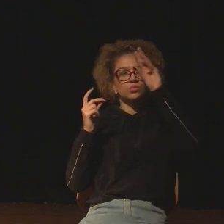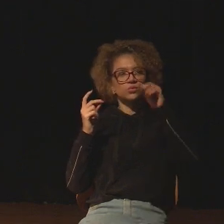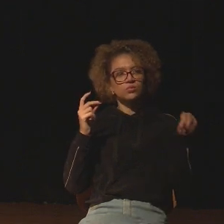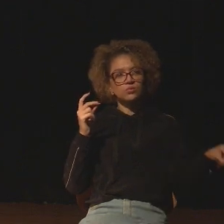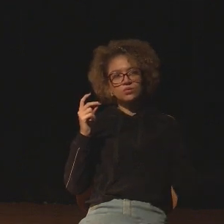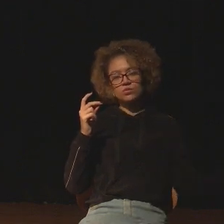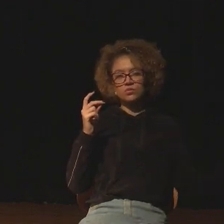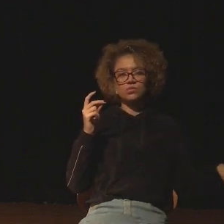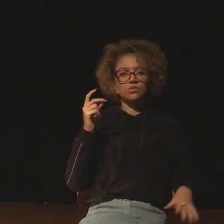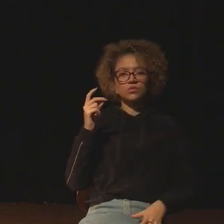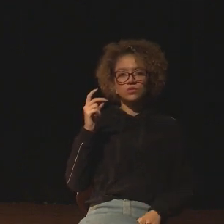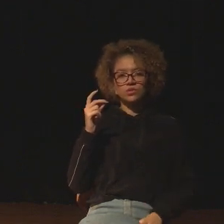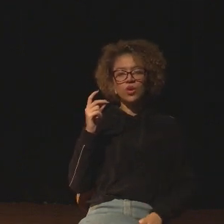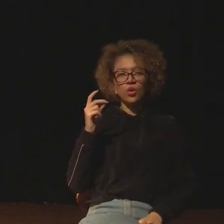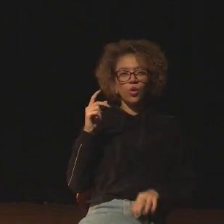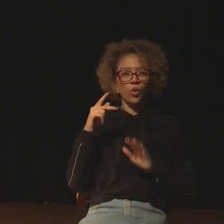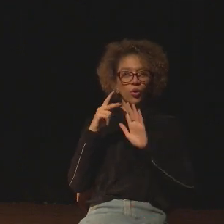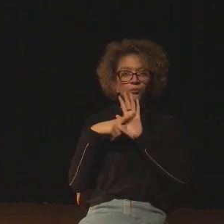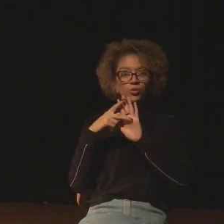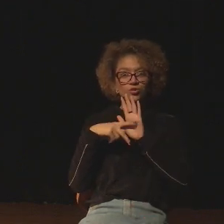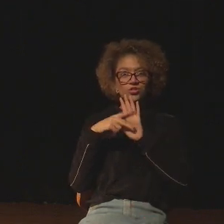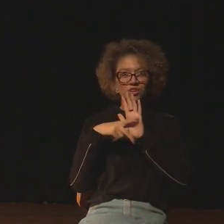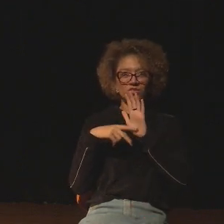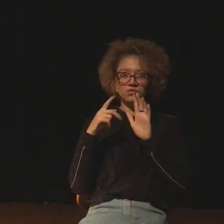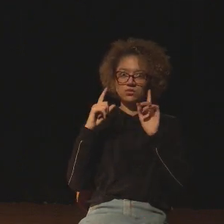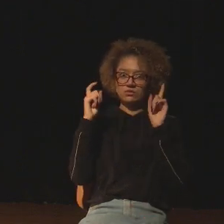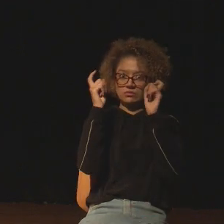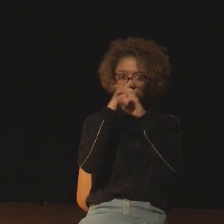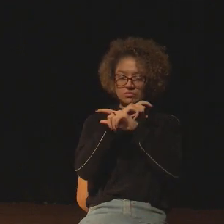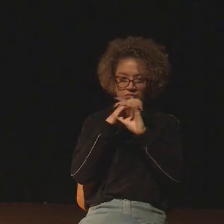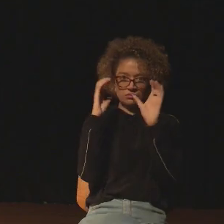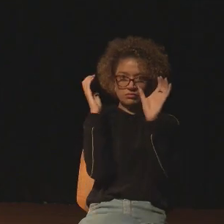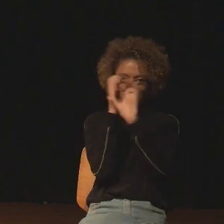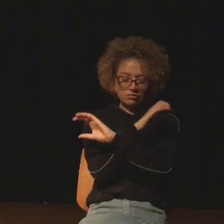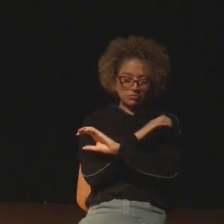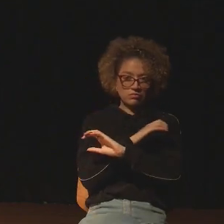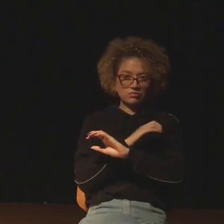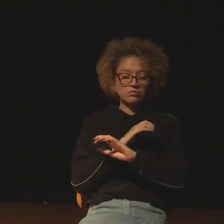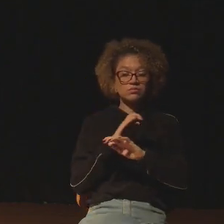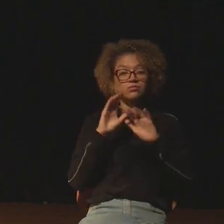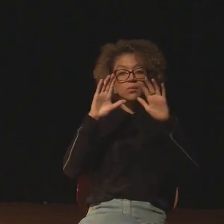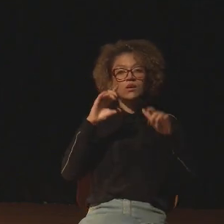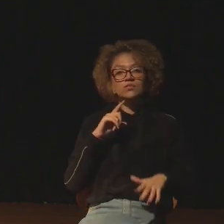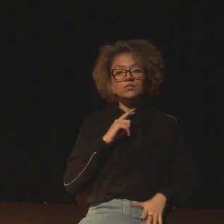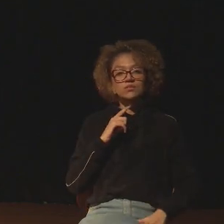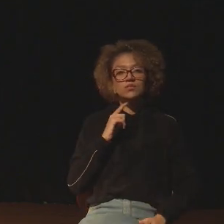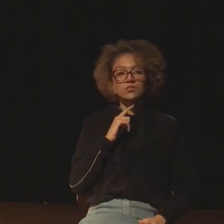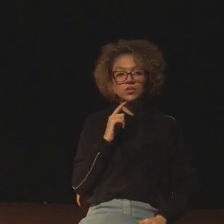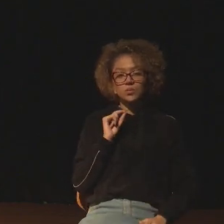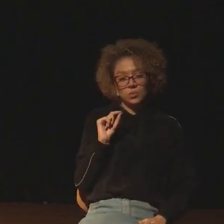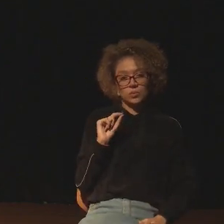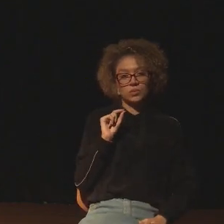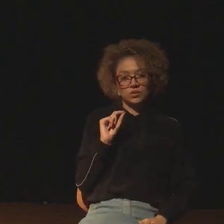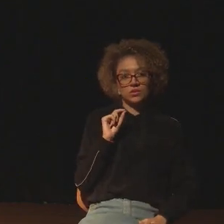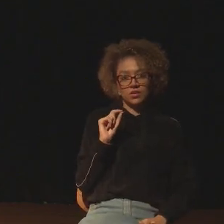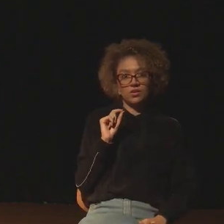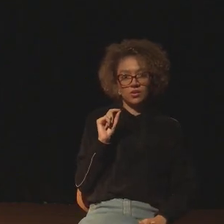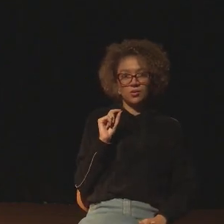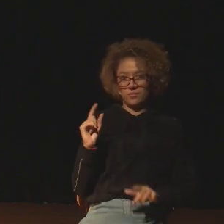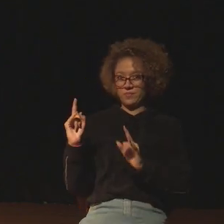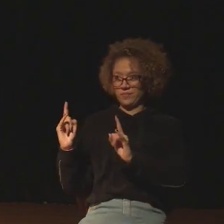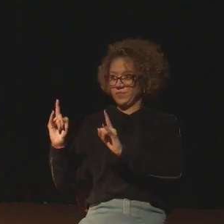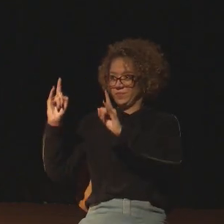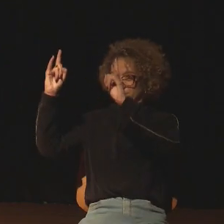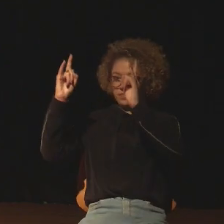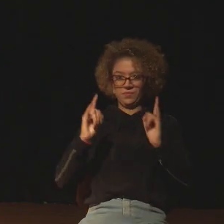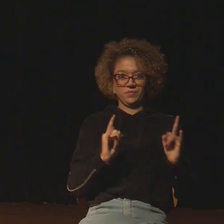fez com que esse projeto fosse bastante complexo de resolver do ponto de vista da geometria, que a gente tem níveis de acesso para os 2 edifícios